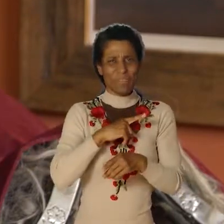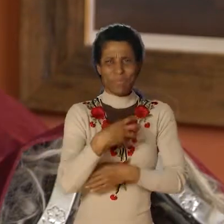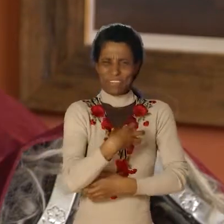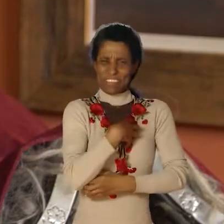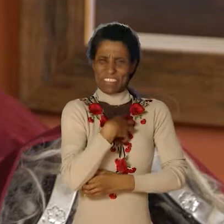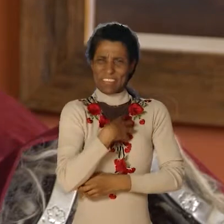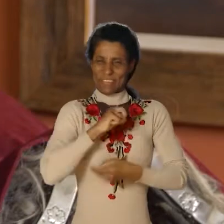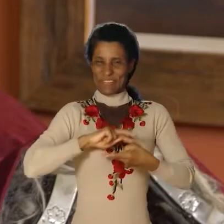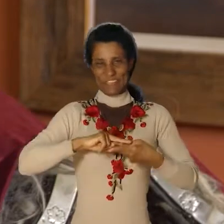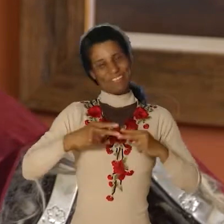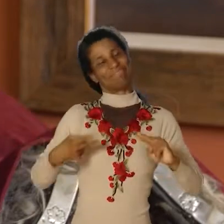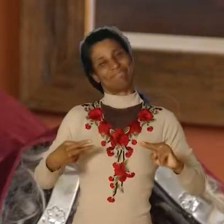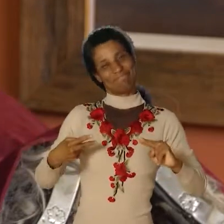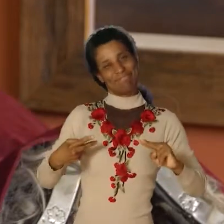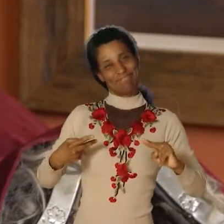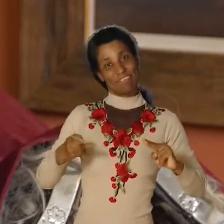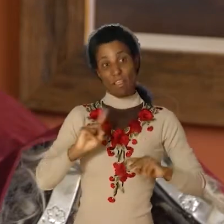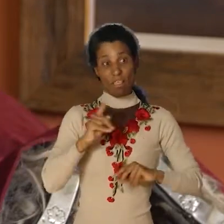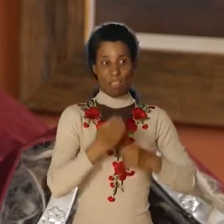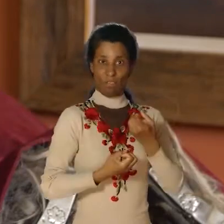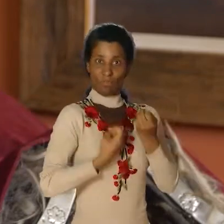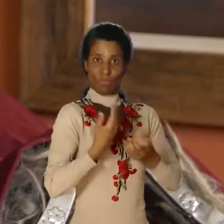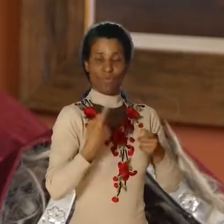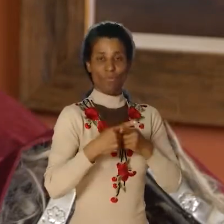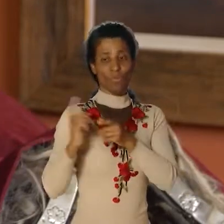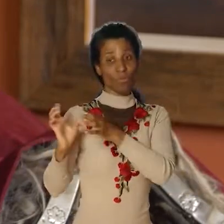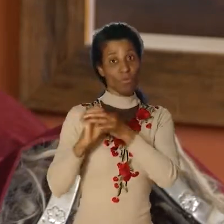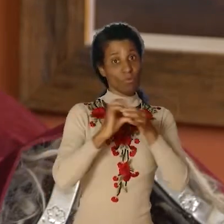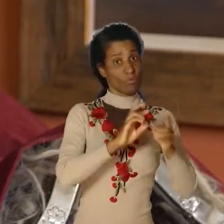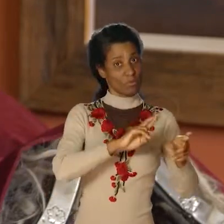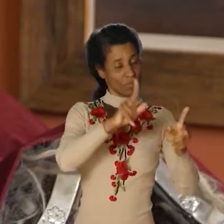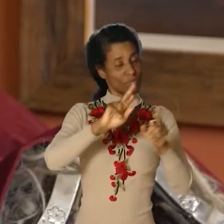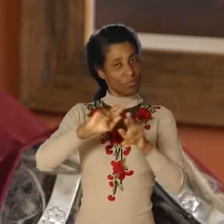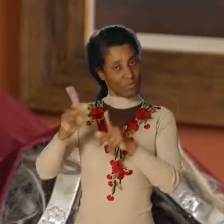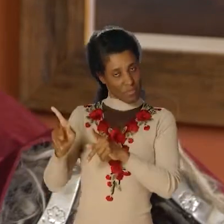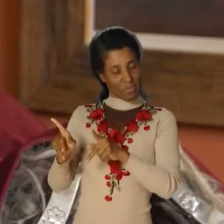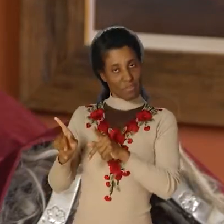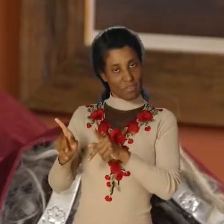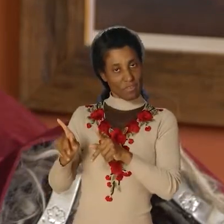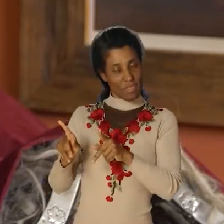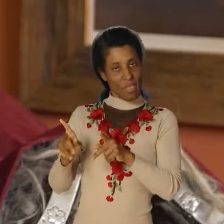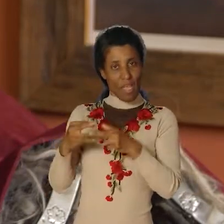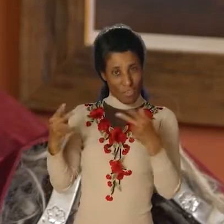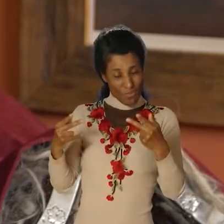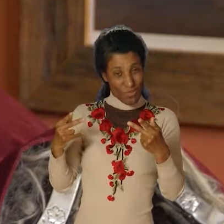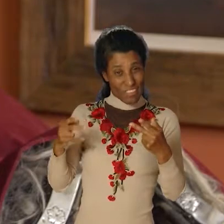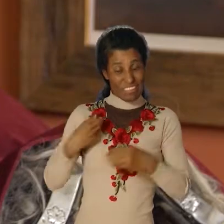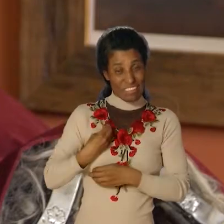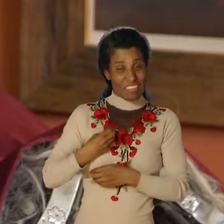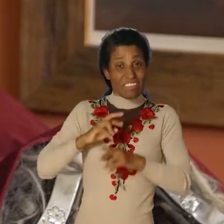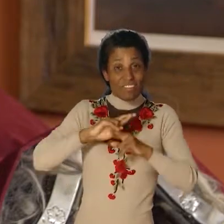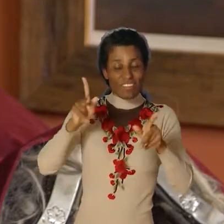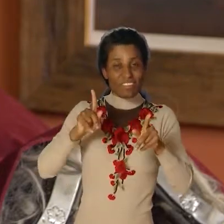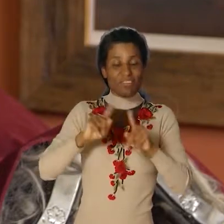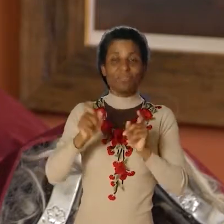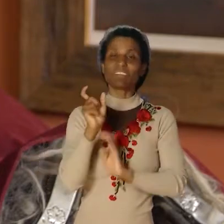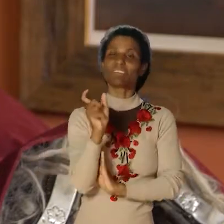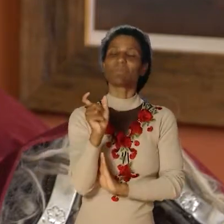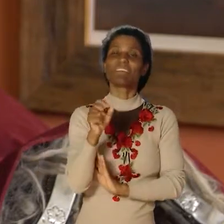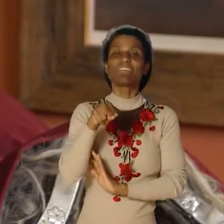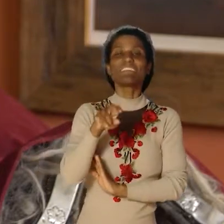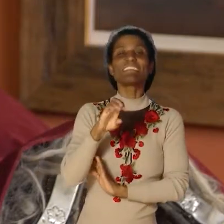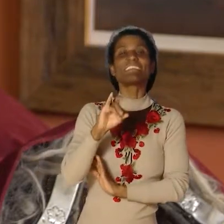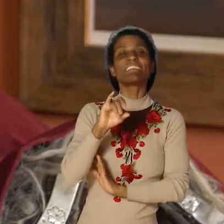isso no nosso DNA. Nós não expressamos porque o nosso contexto é outro. As nossas necessidades são outras. E essa foi a grande